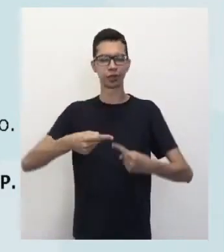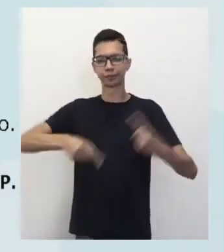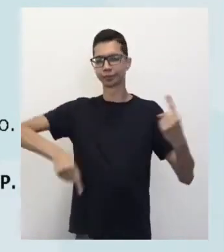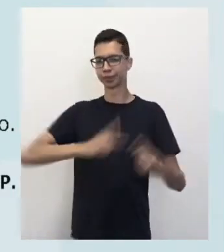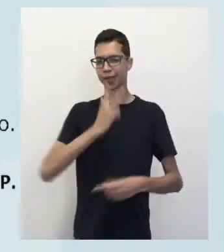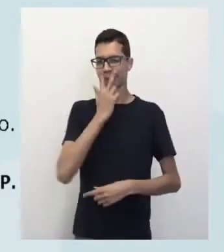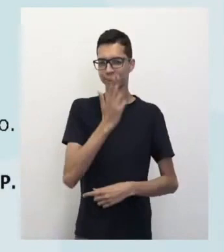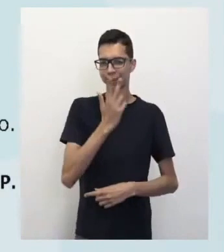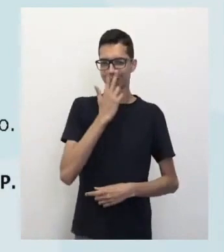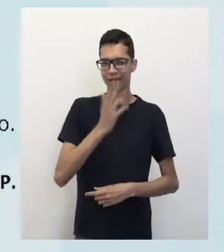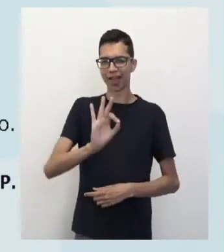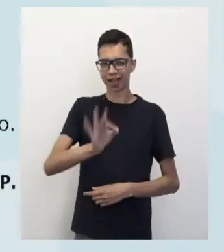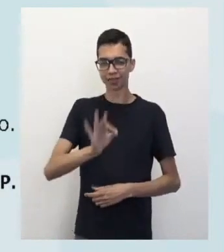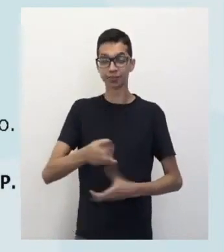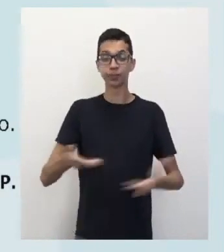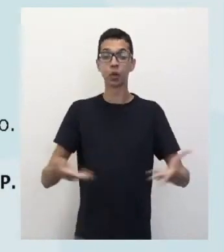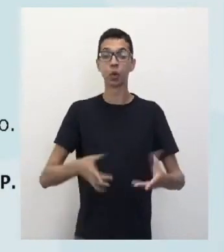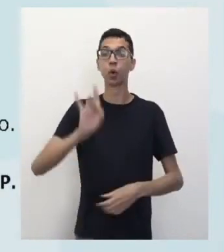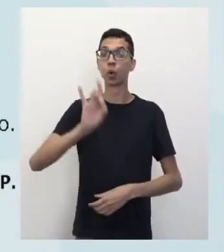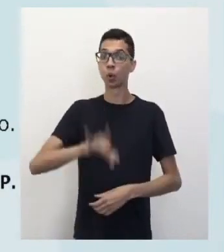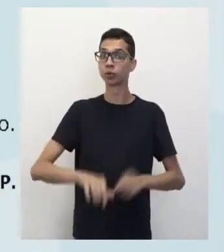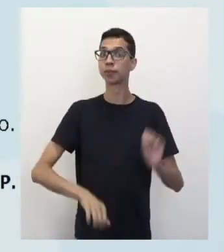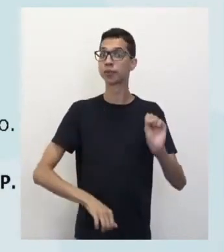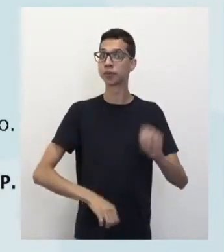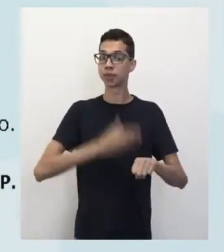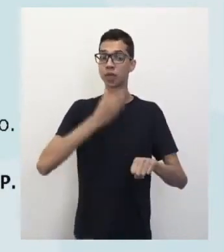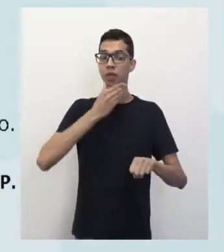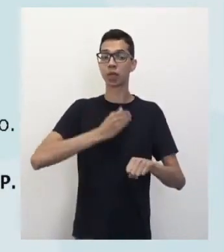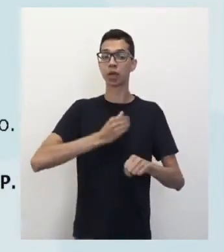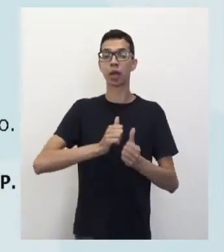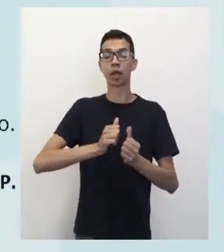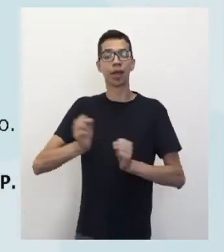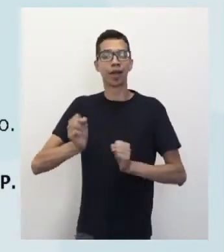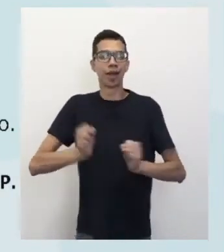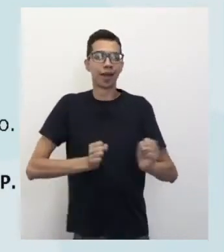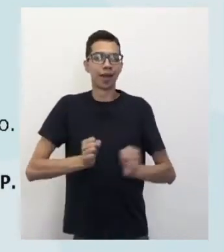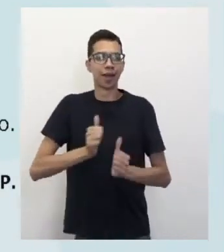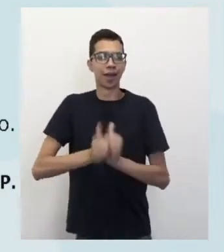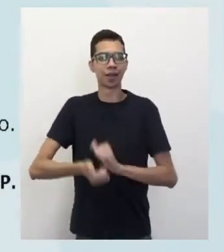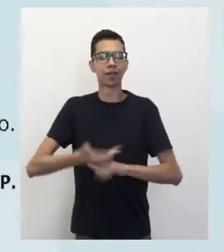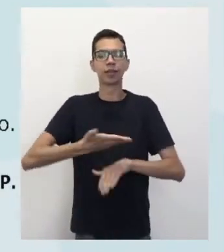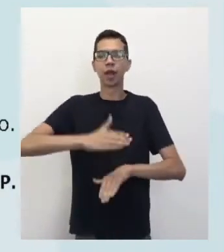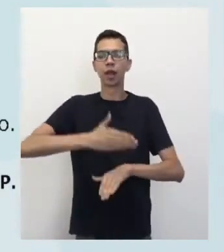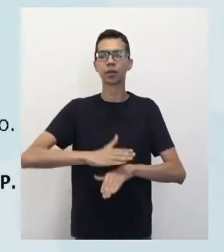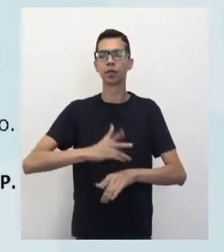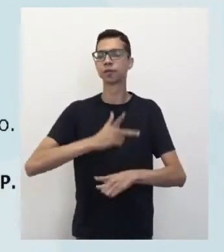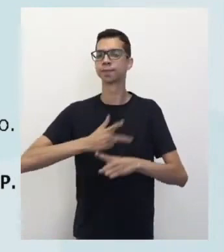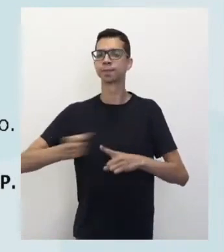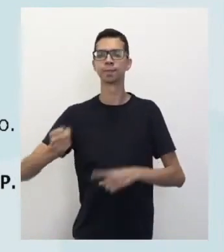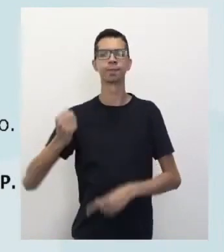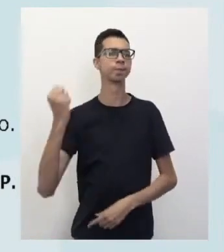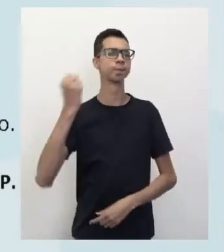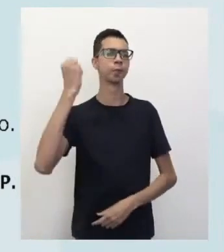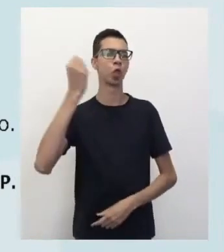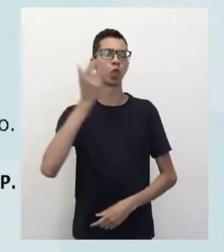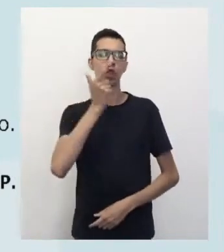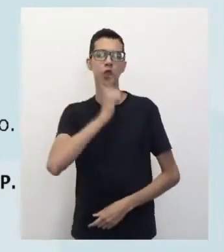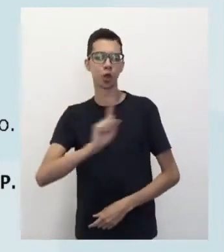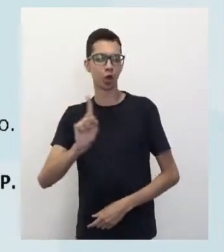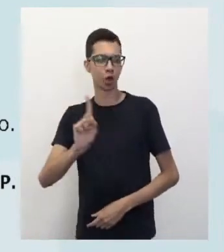Não fica legal. Agora, na última, sim, o atleta treinou muito, porém não conseguiu ser campeão. Aí sim, uma ideia adversativa. Então,